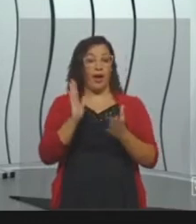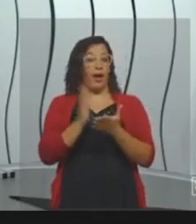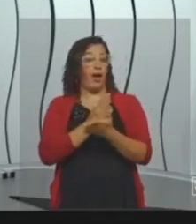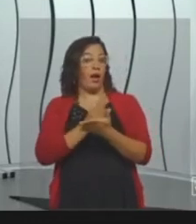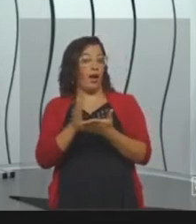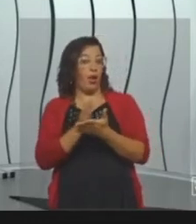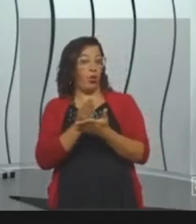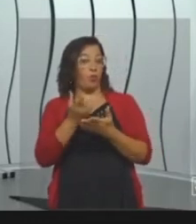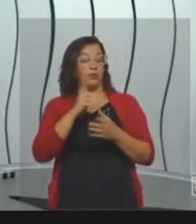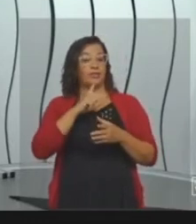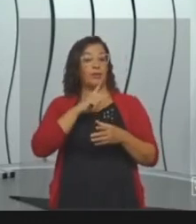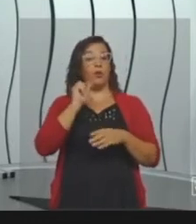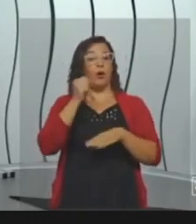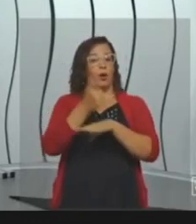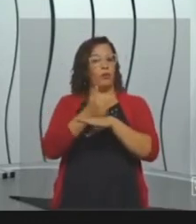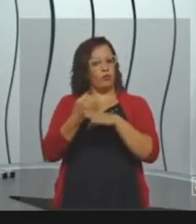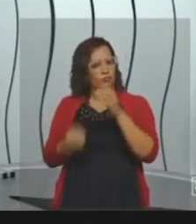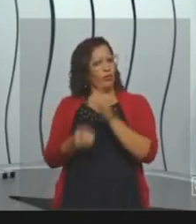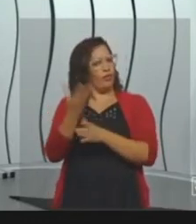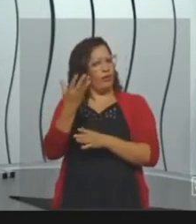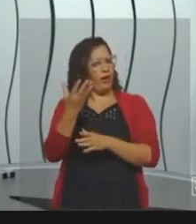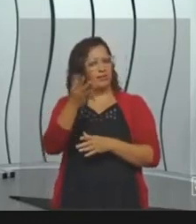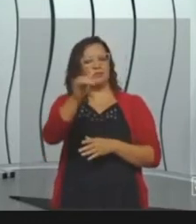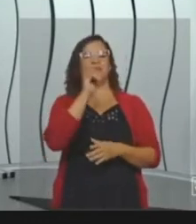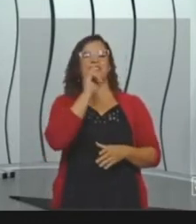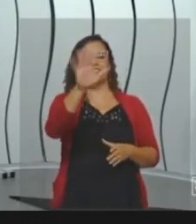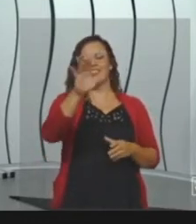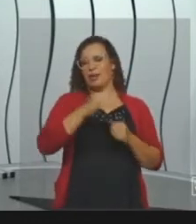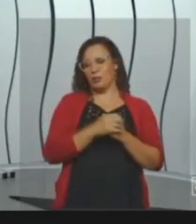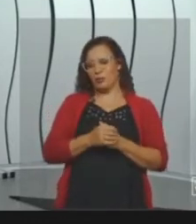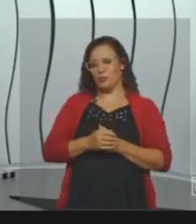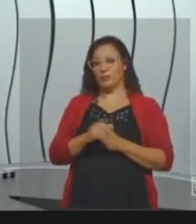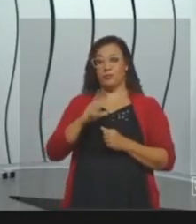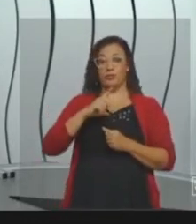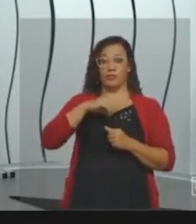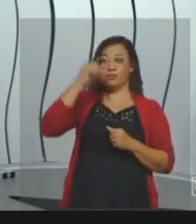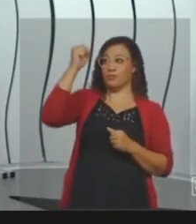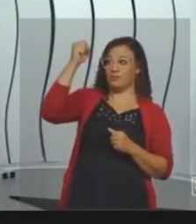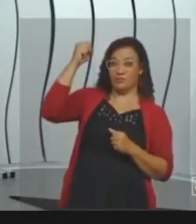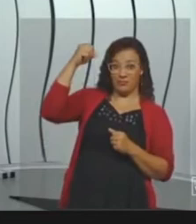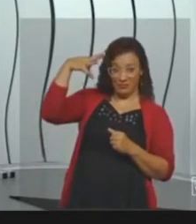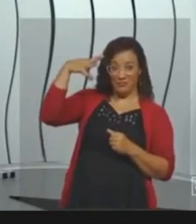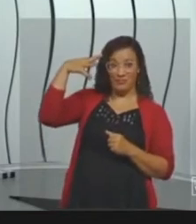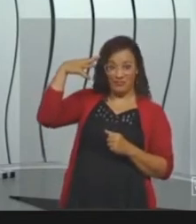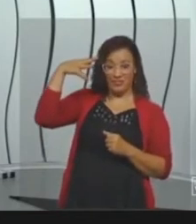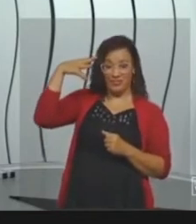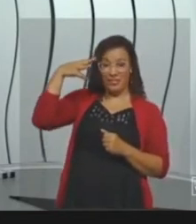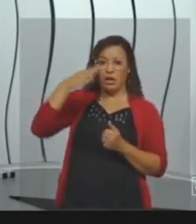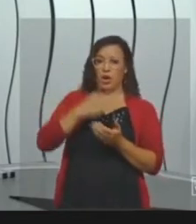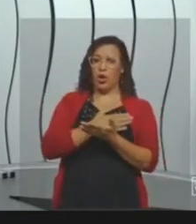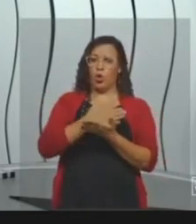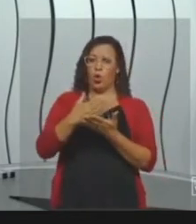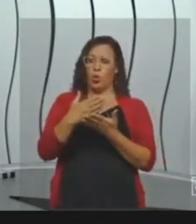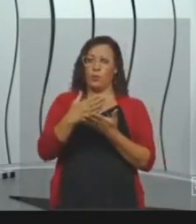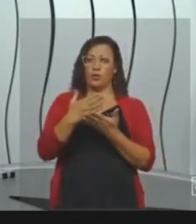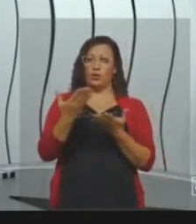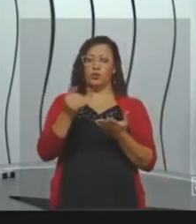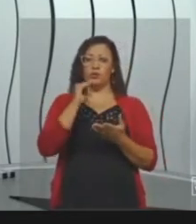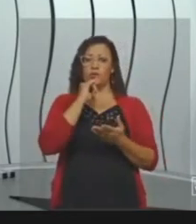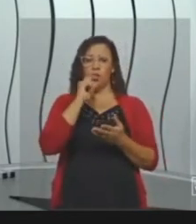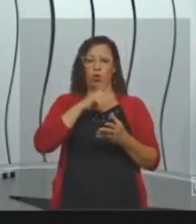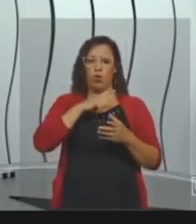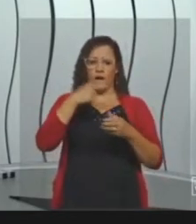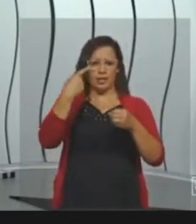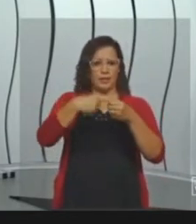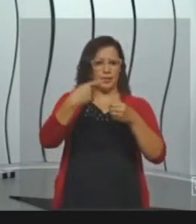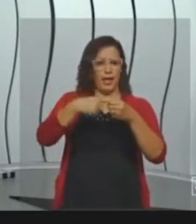profissões são criadas. Por exemplo, quando foi criada a luz elétrica e começou-se a iluminar as grandes